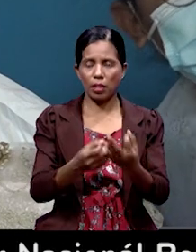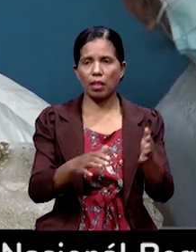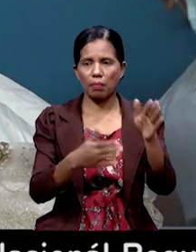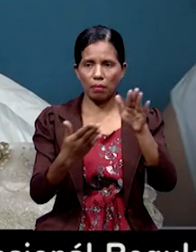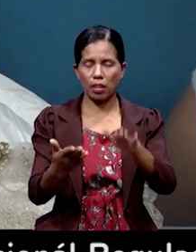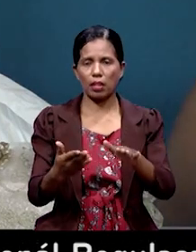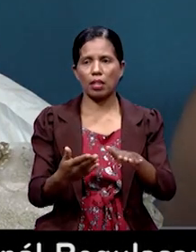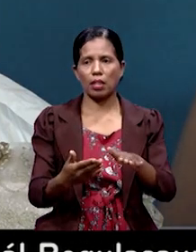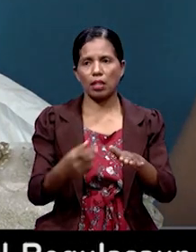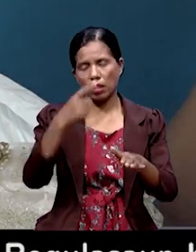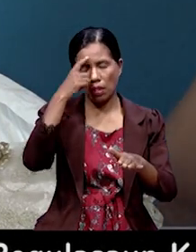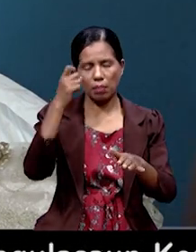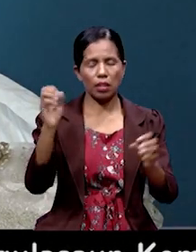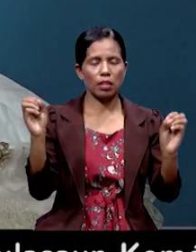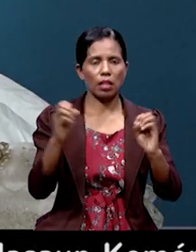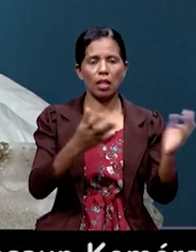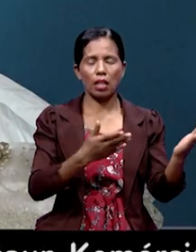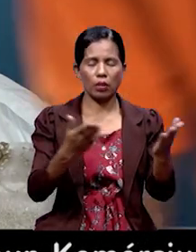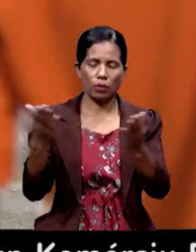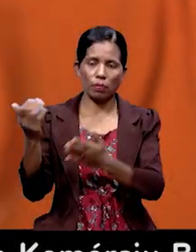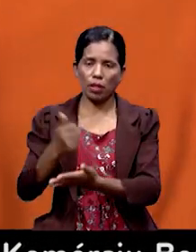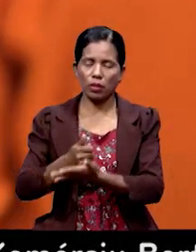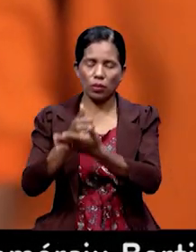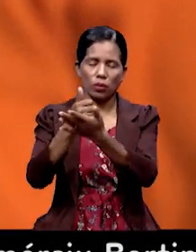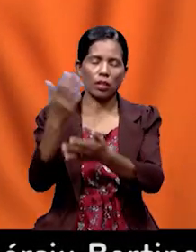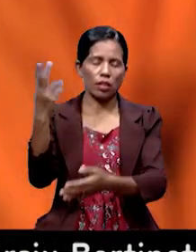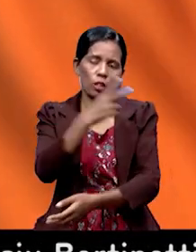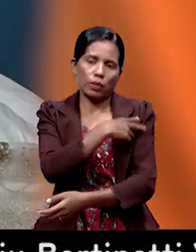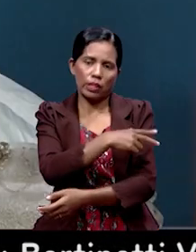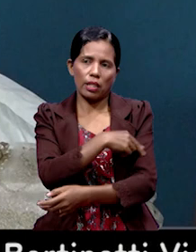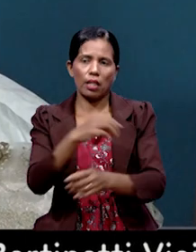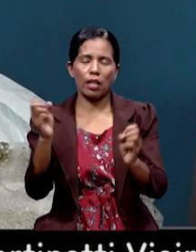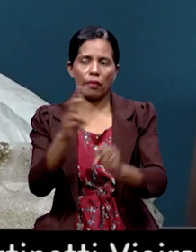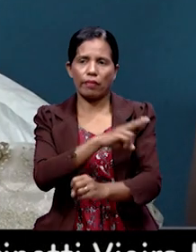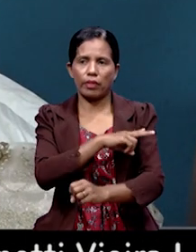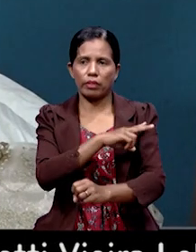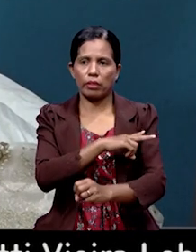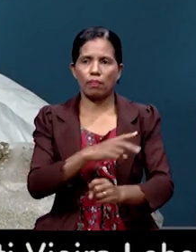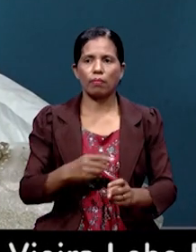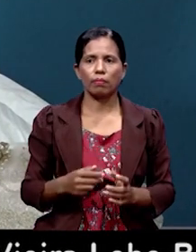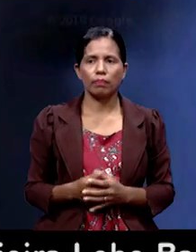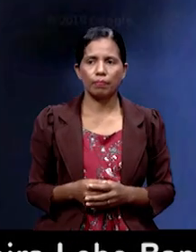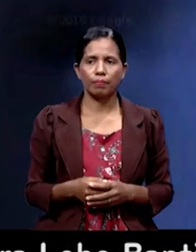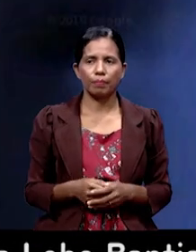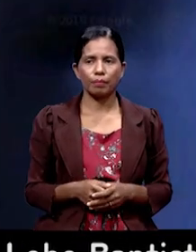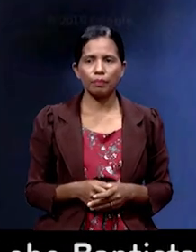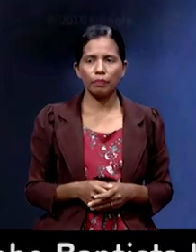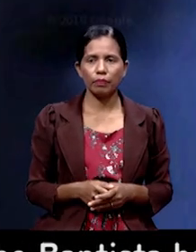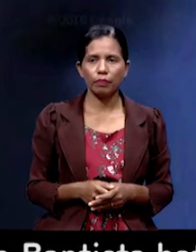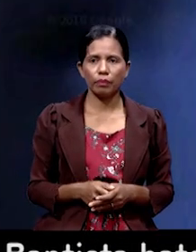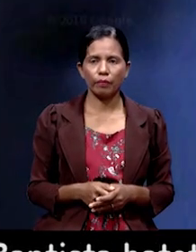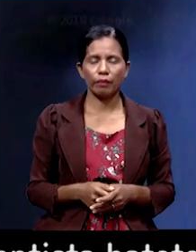desleixo, la lori ba salva la raiz, la vacina, la lori la raiz ba ira, pati ne vengo con tratamento.